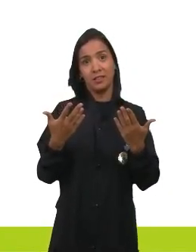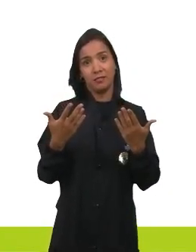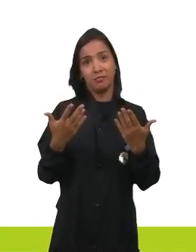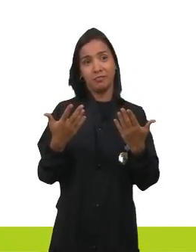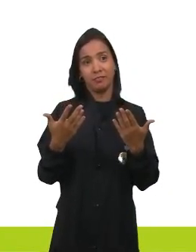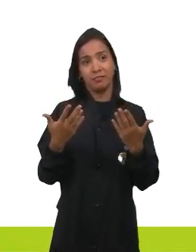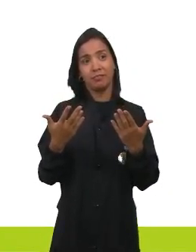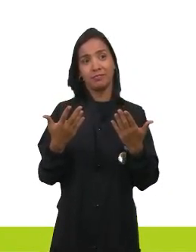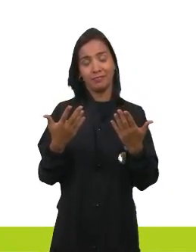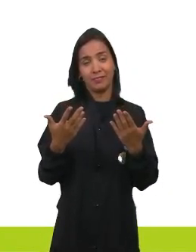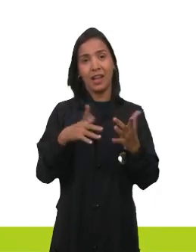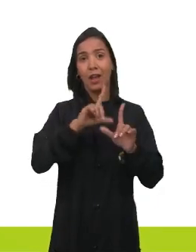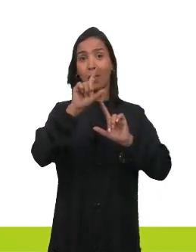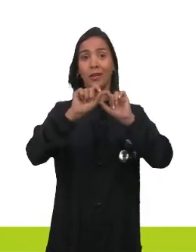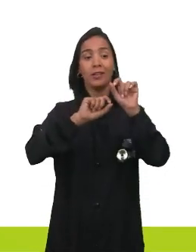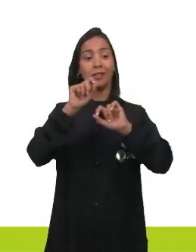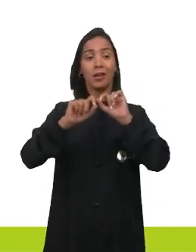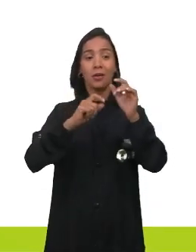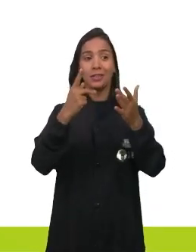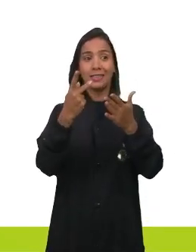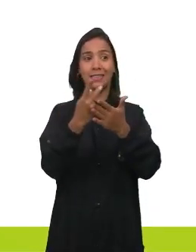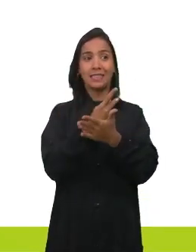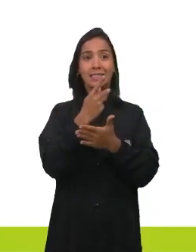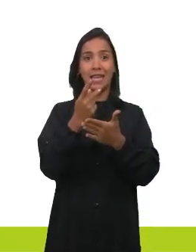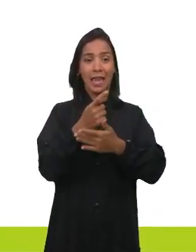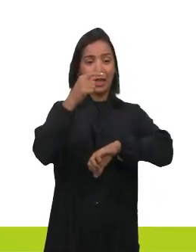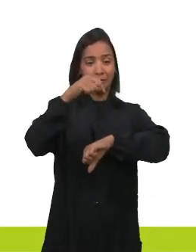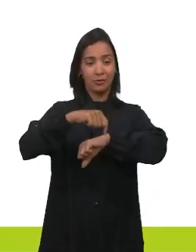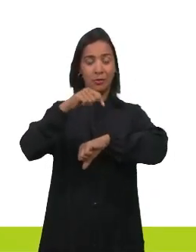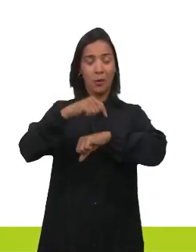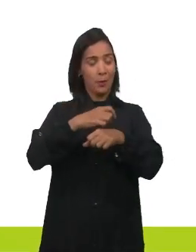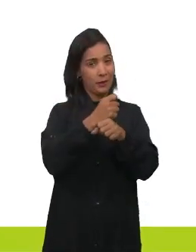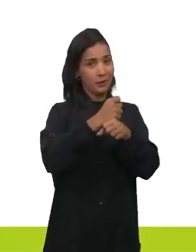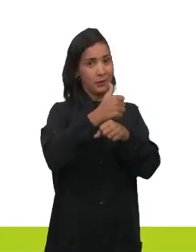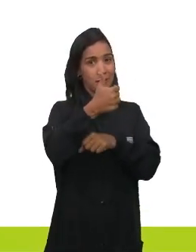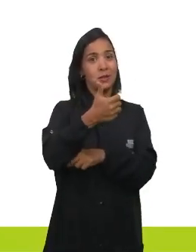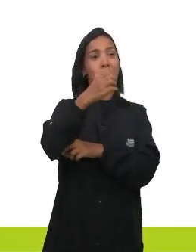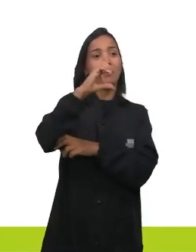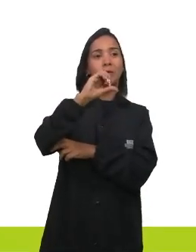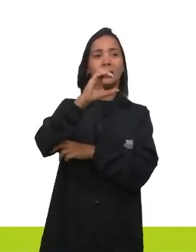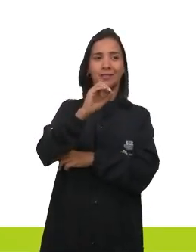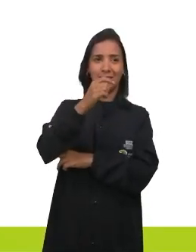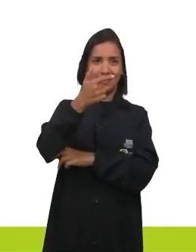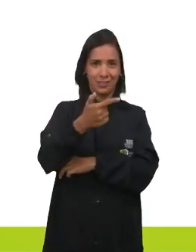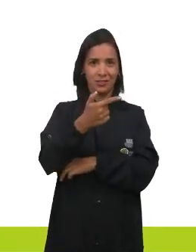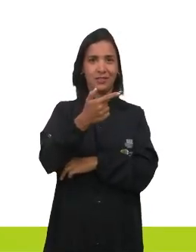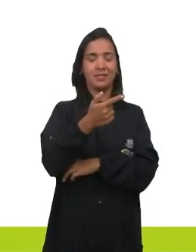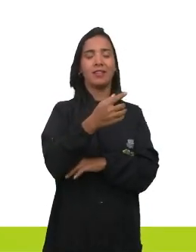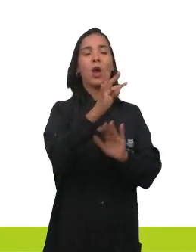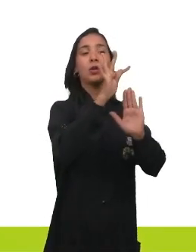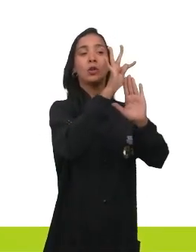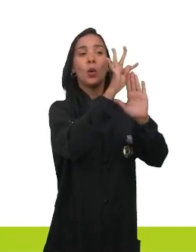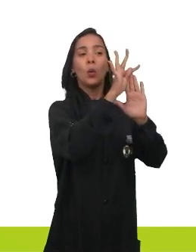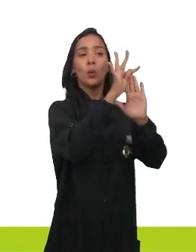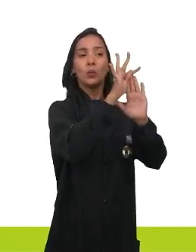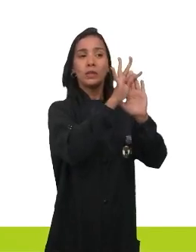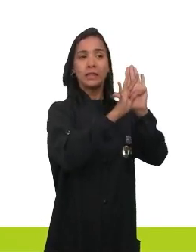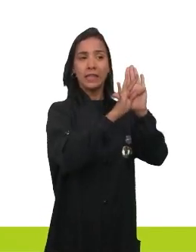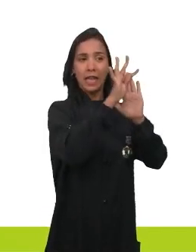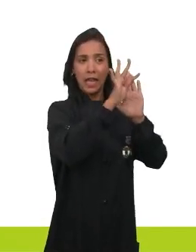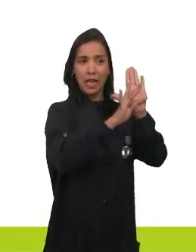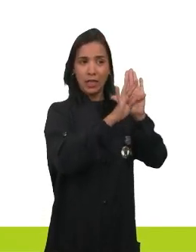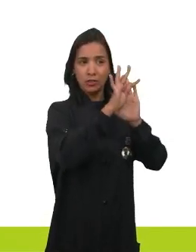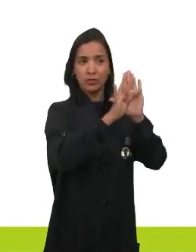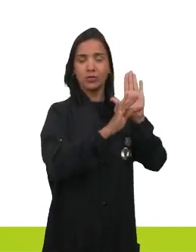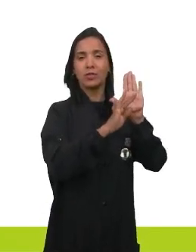minha aula, o que estava acontecendo? O pré-modernismo. O texto de Olavo Bilac enfatiza as